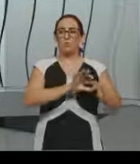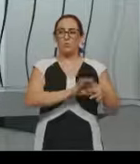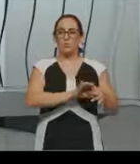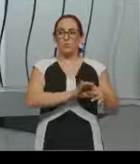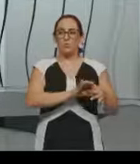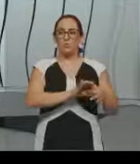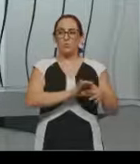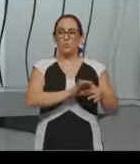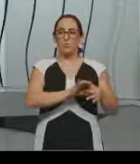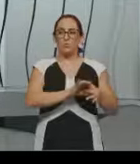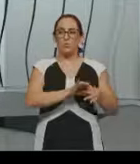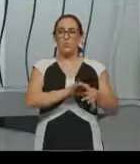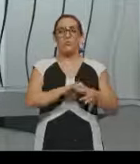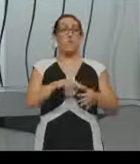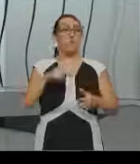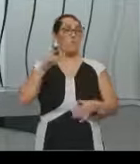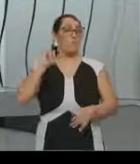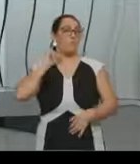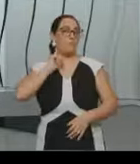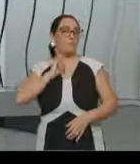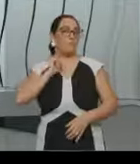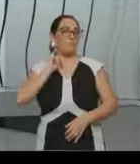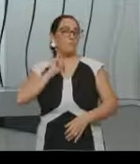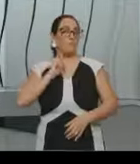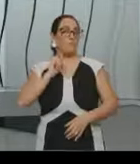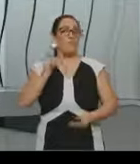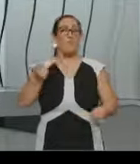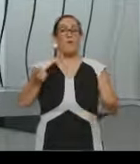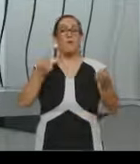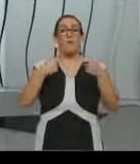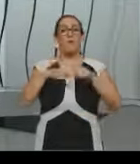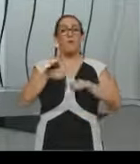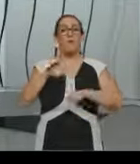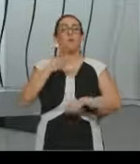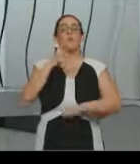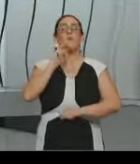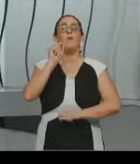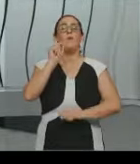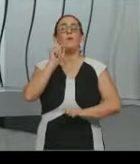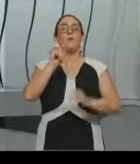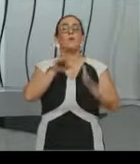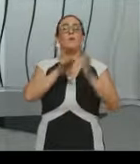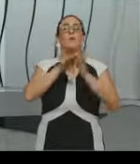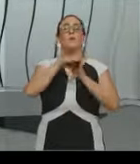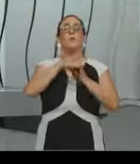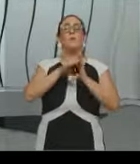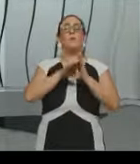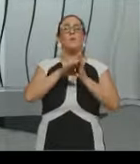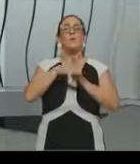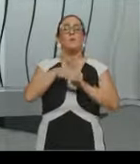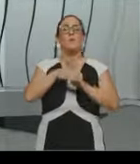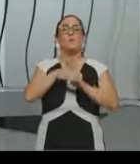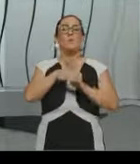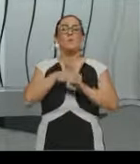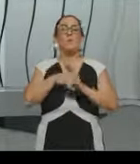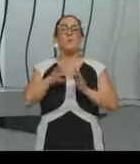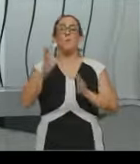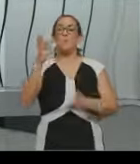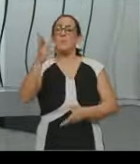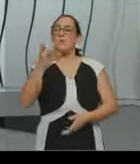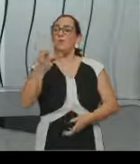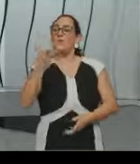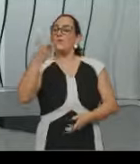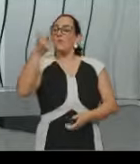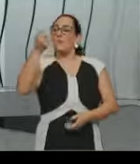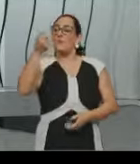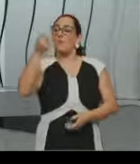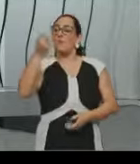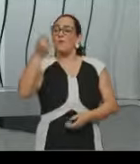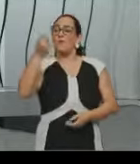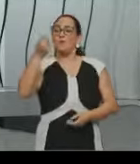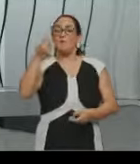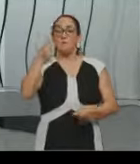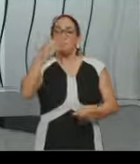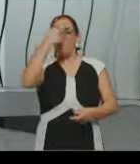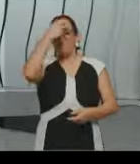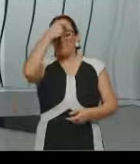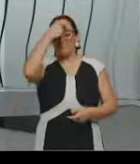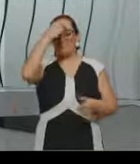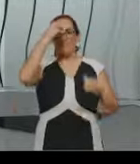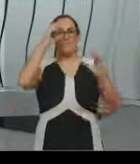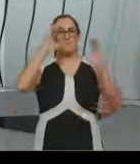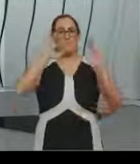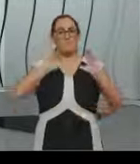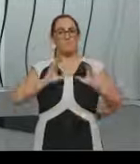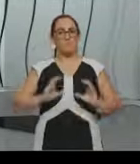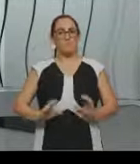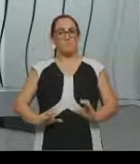gerais, nós podemos dizer que cidadania é uma qualidade e condição de cidadão. Ou também podemos dizer,